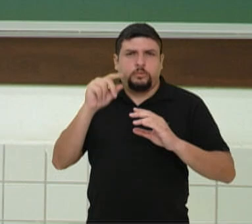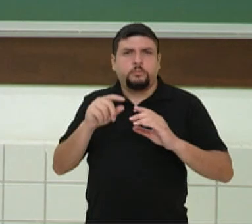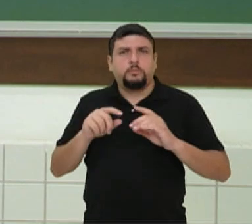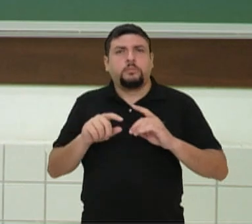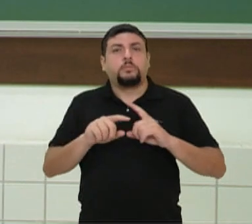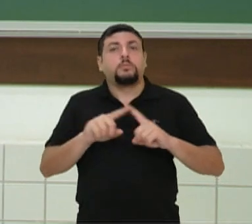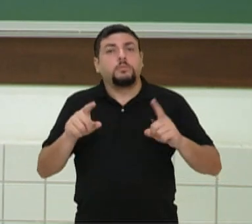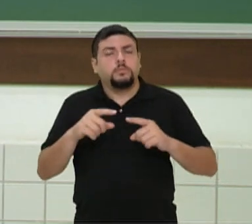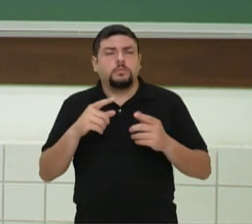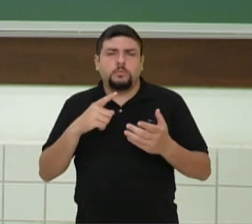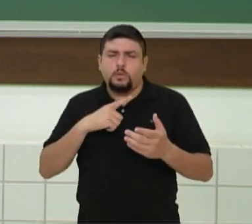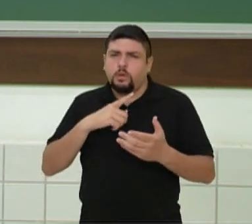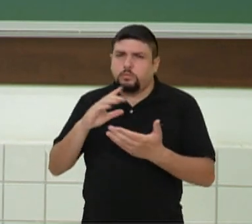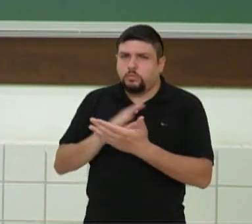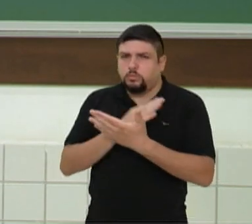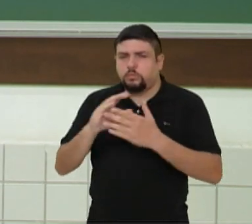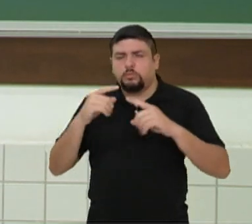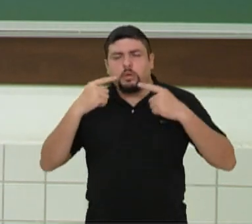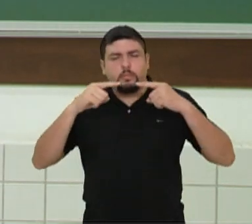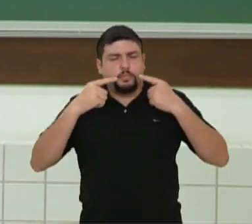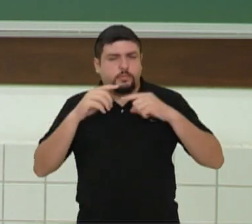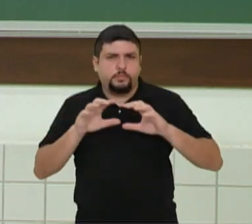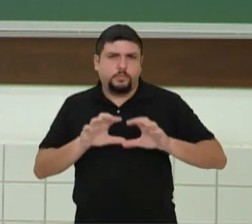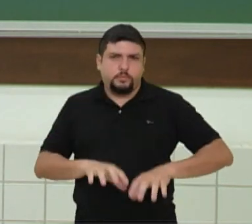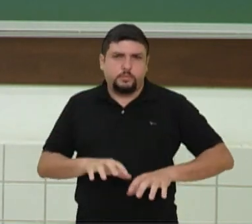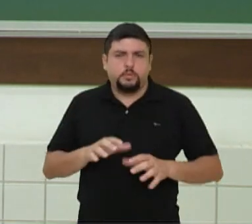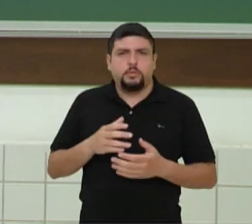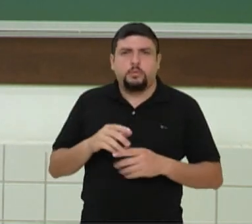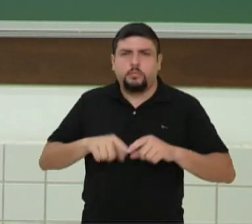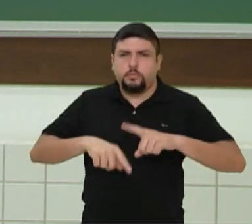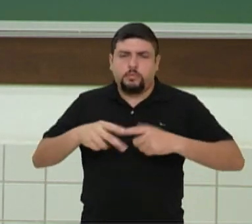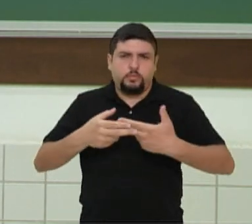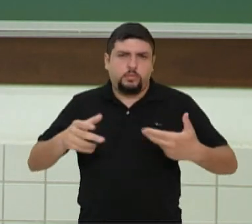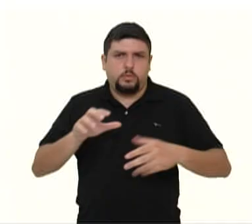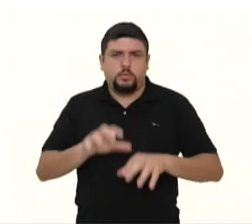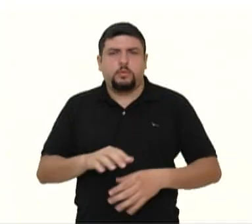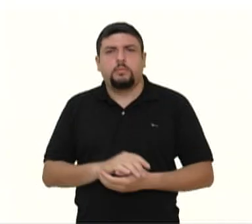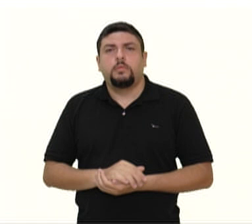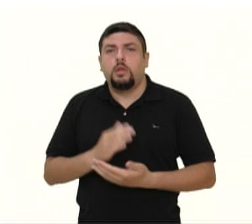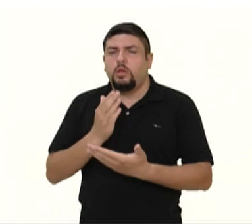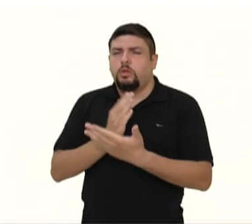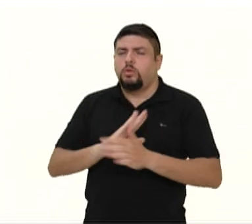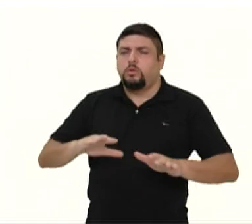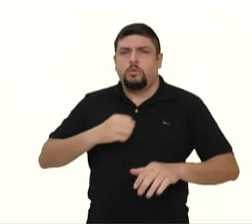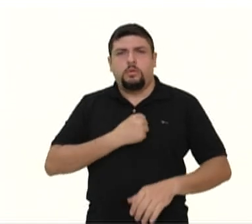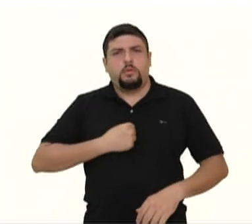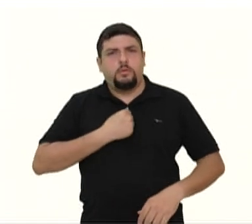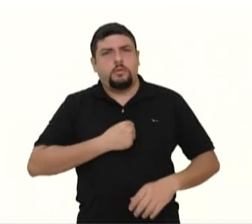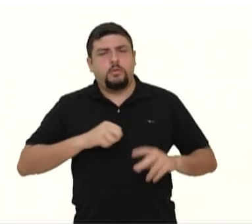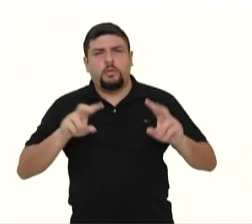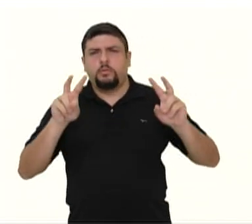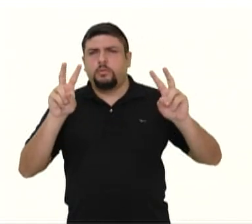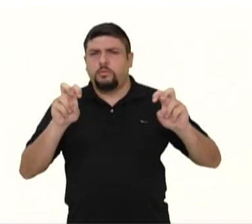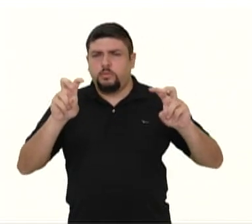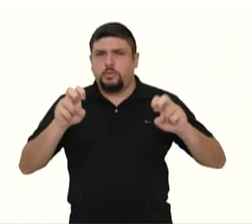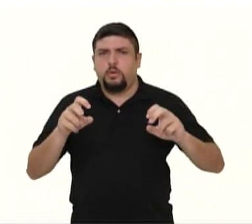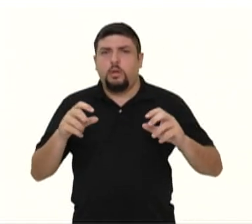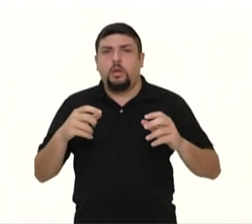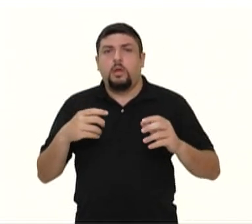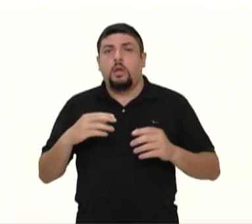algum material mais antigo. Muito bem, vamos adiante aqui com a Bossa Nova. Chega de Saudade, de 1959. Esse